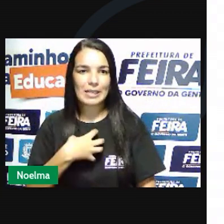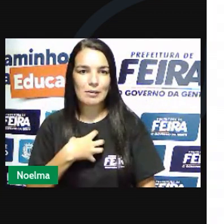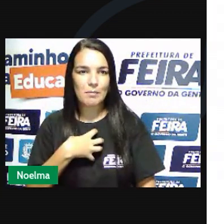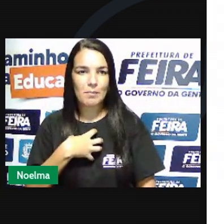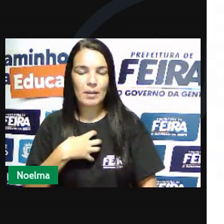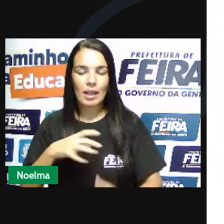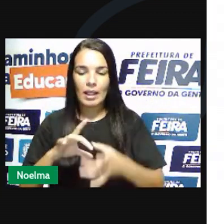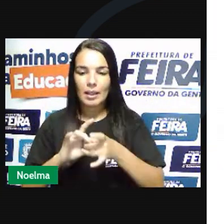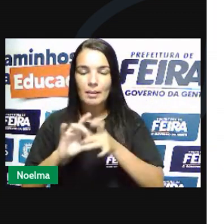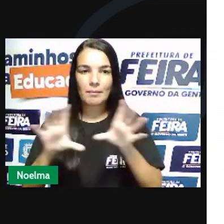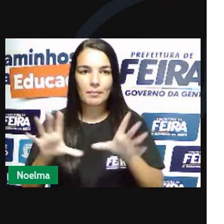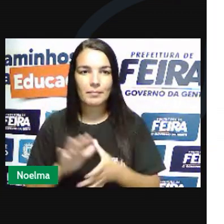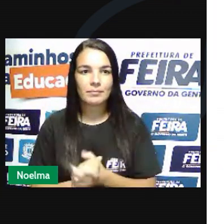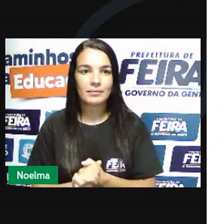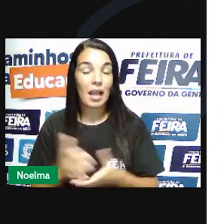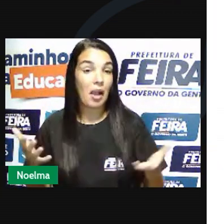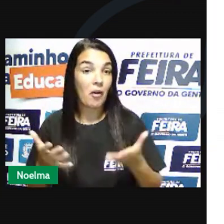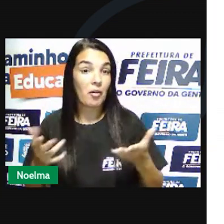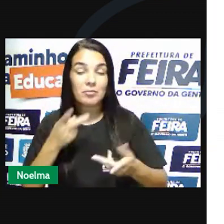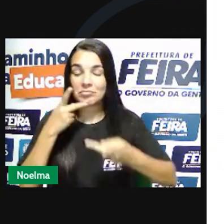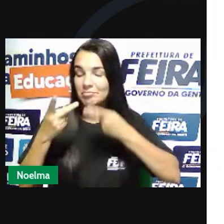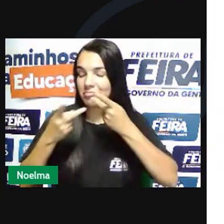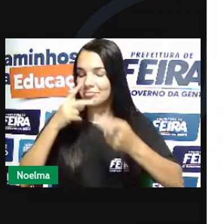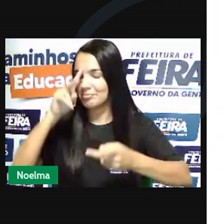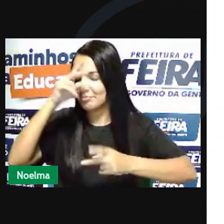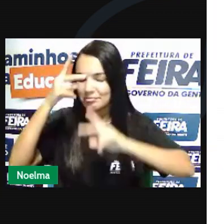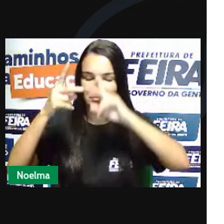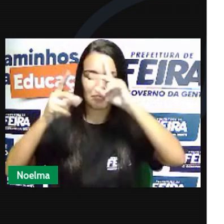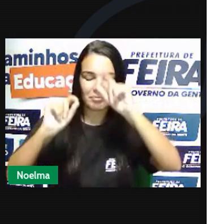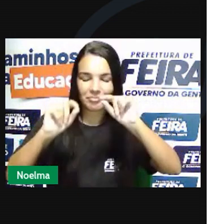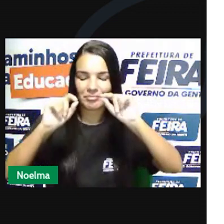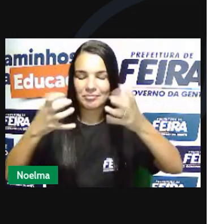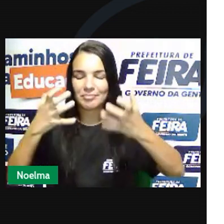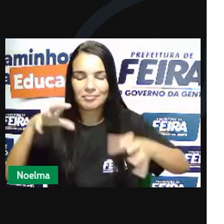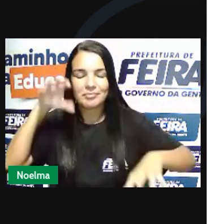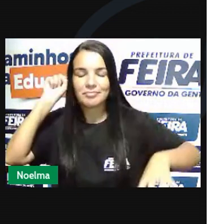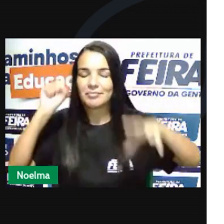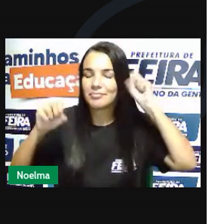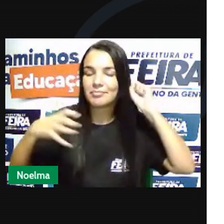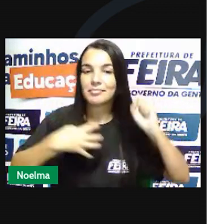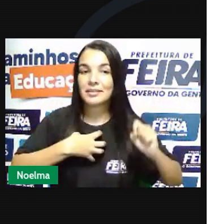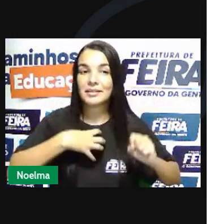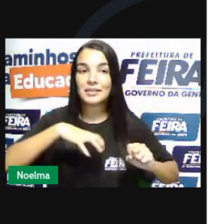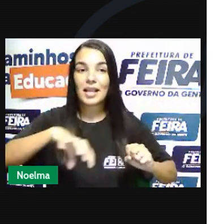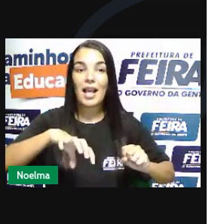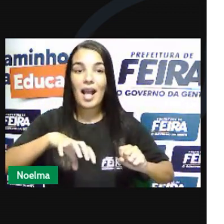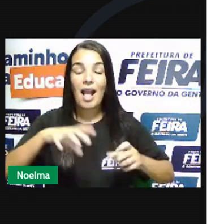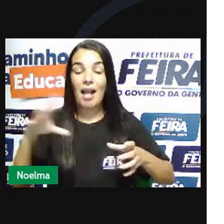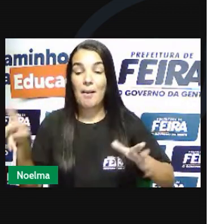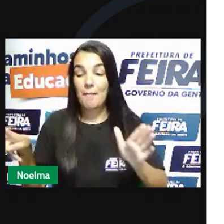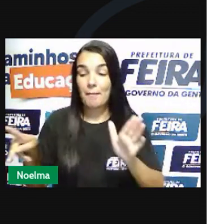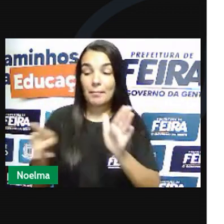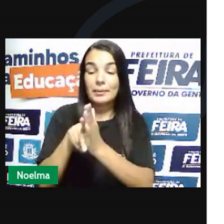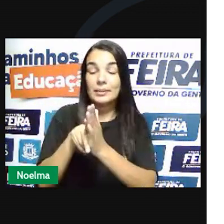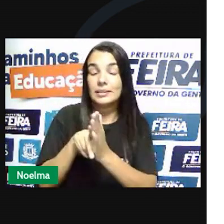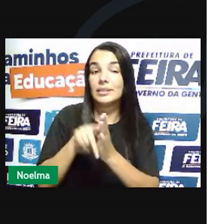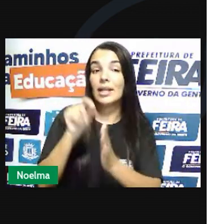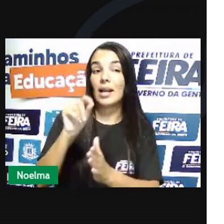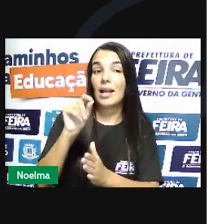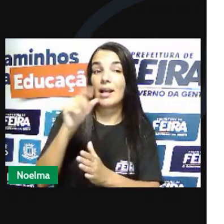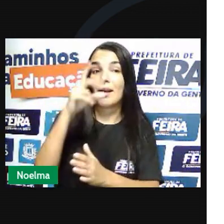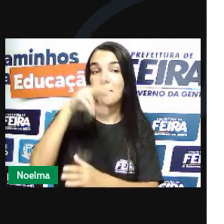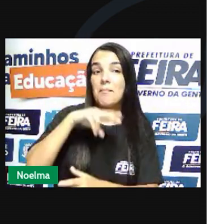Vou contar uma história para quem quiser ouvir. Salvador era a colônia, capital